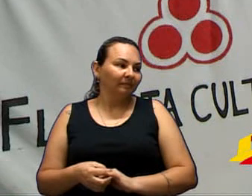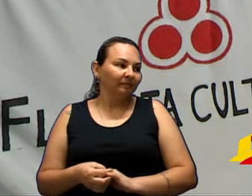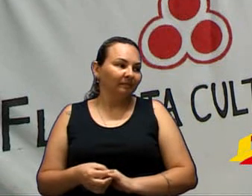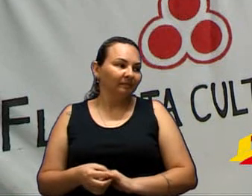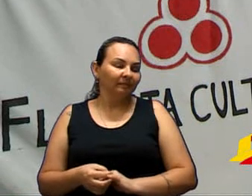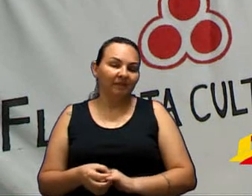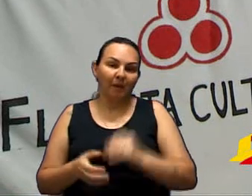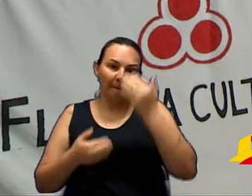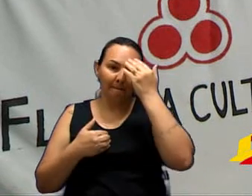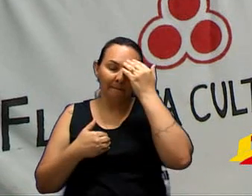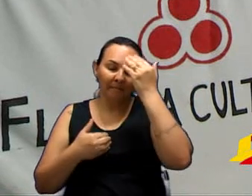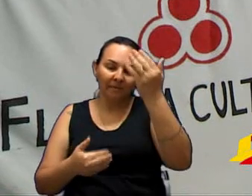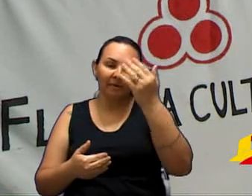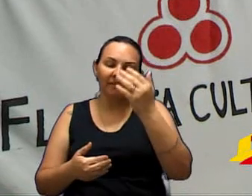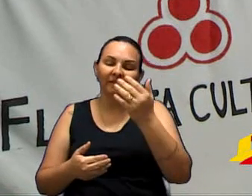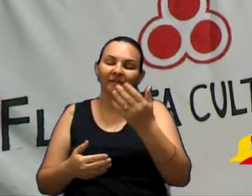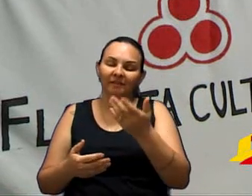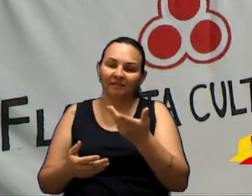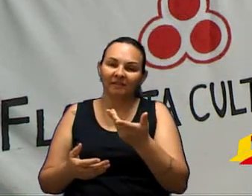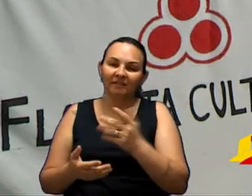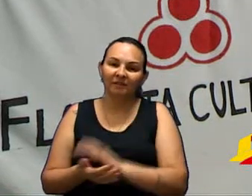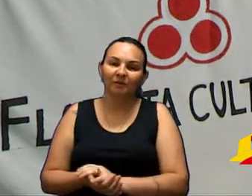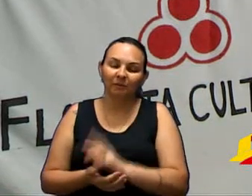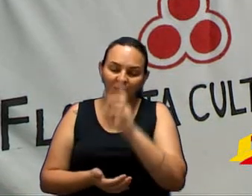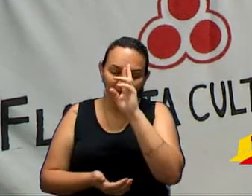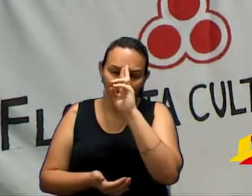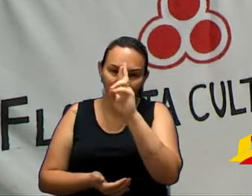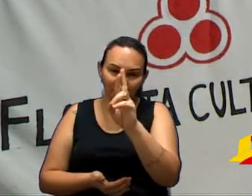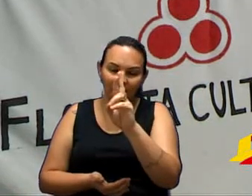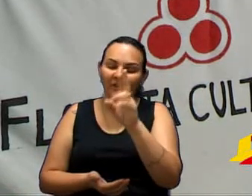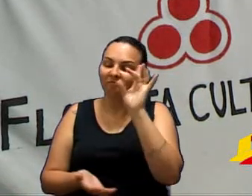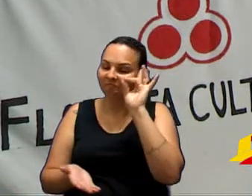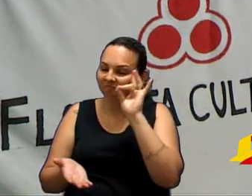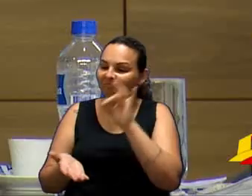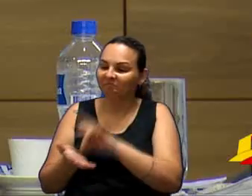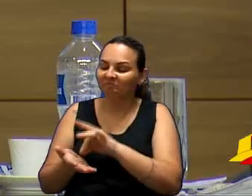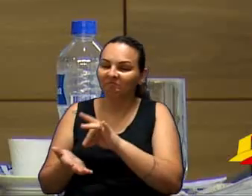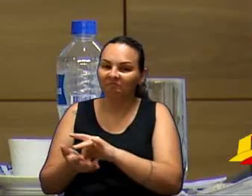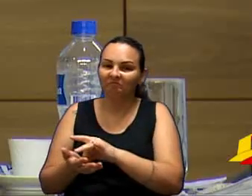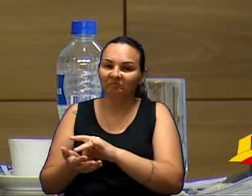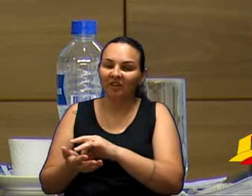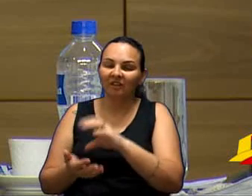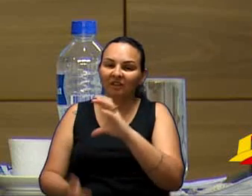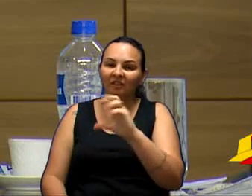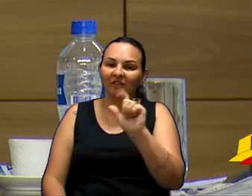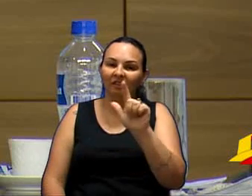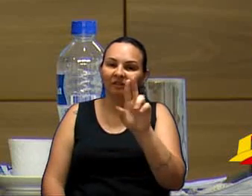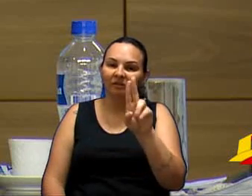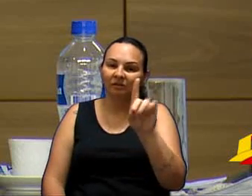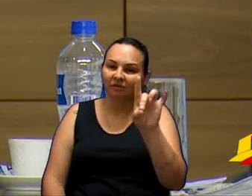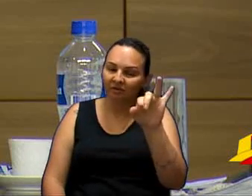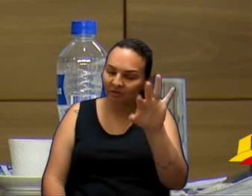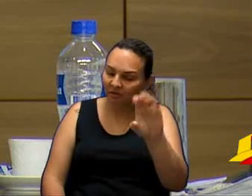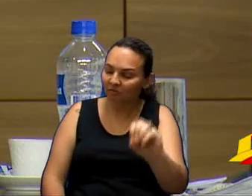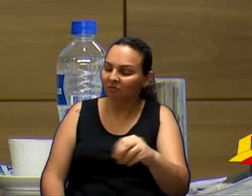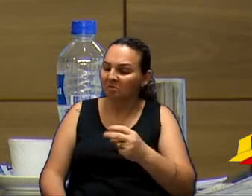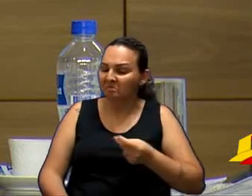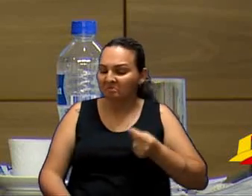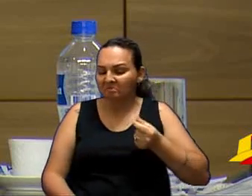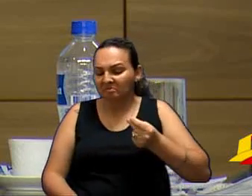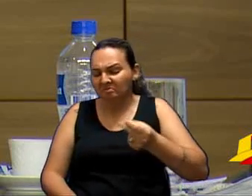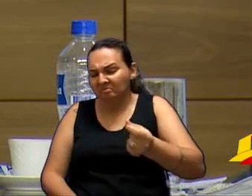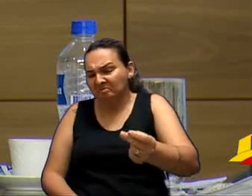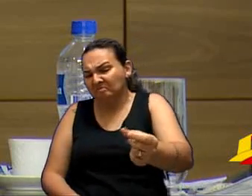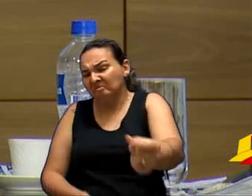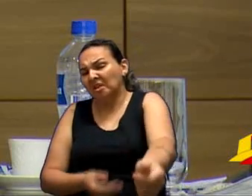obrigado pelas palavras sobre seu erro realmente o caldo eu tenho um tal de obter um trabalho já de muitos e muitos anos